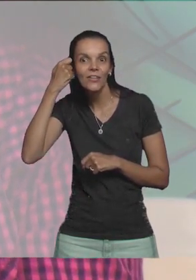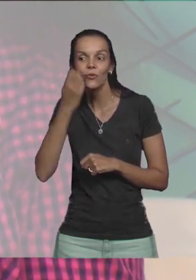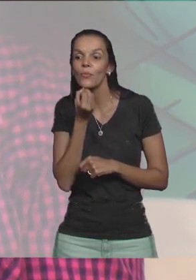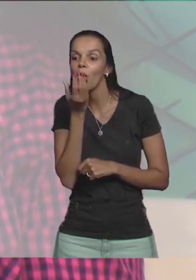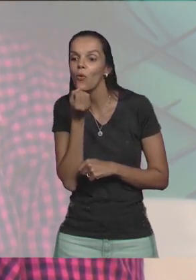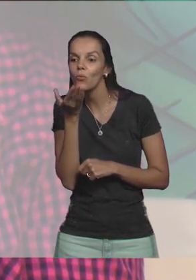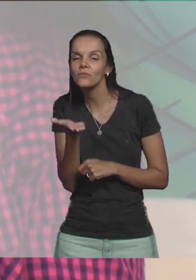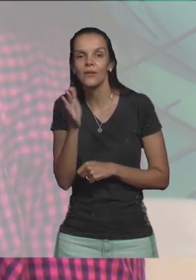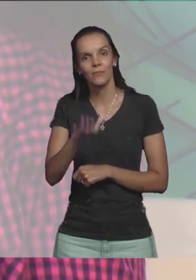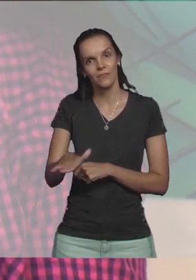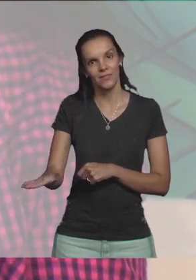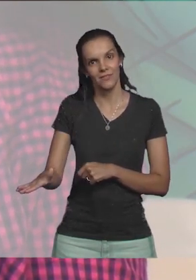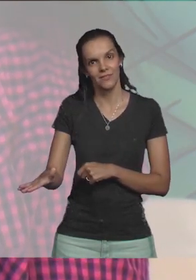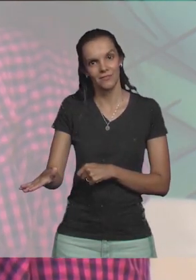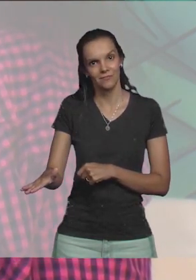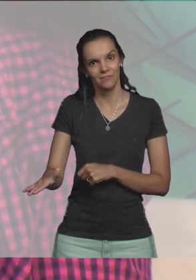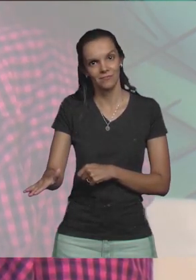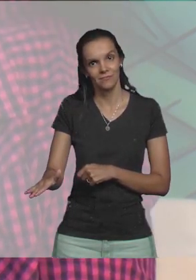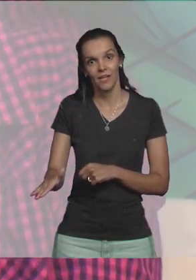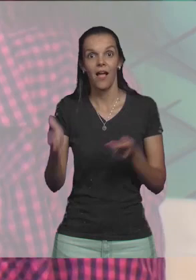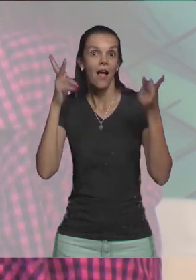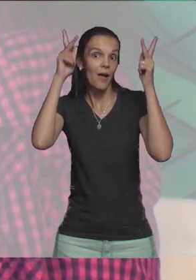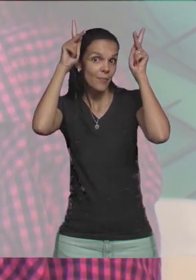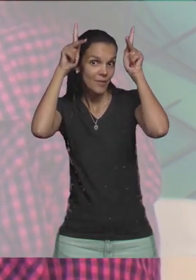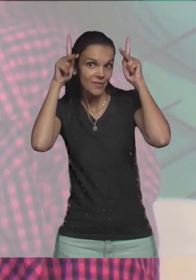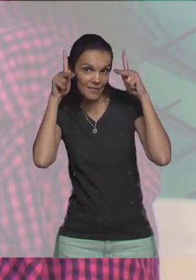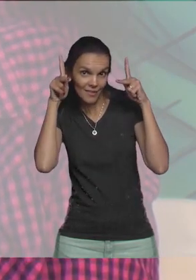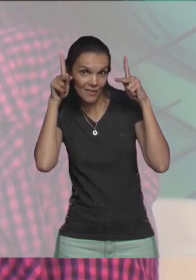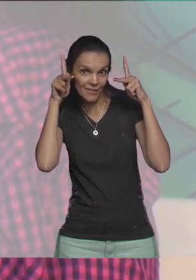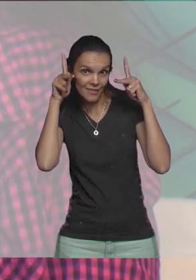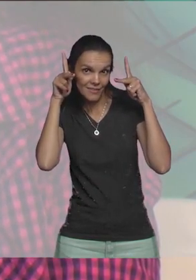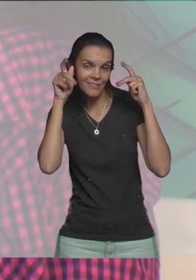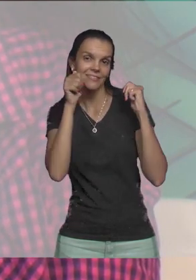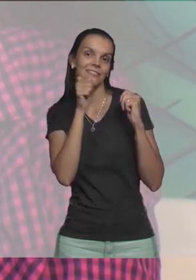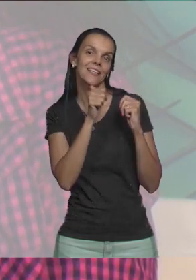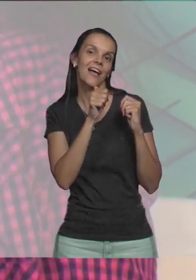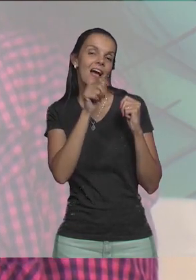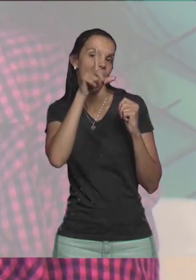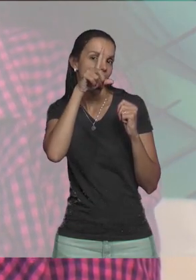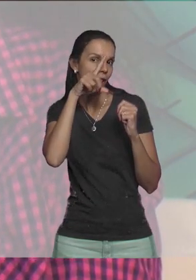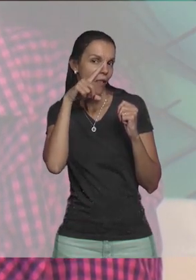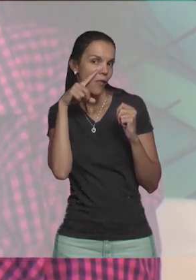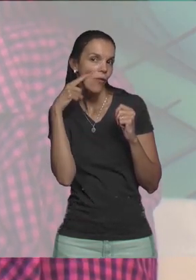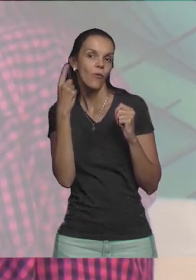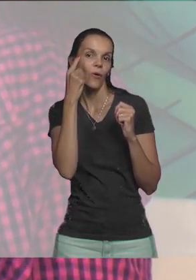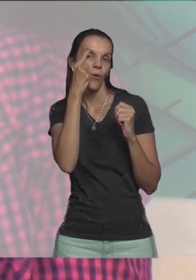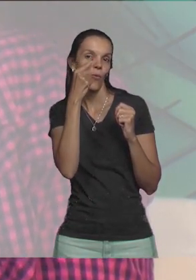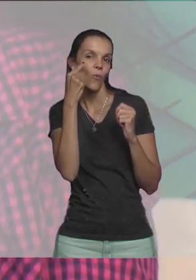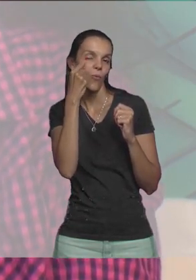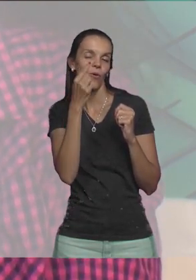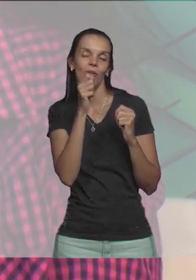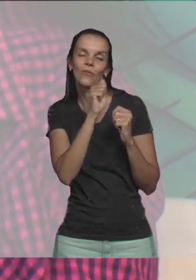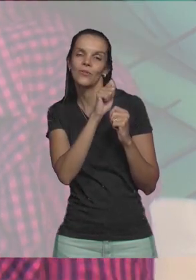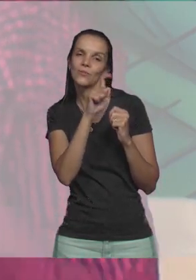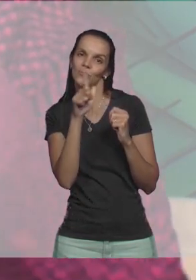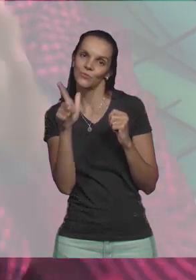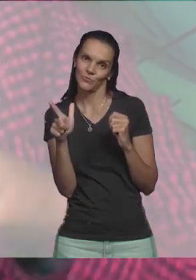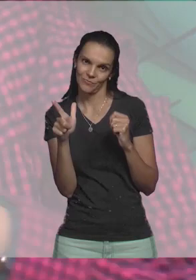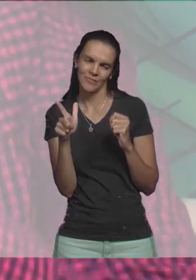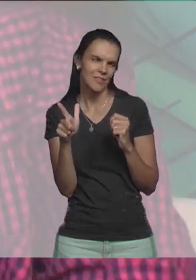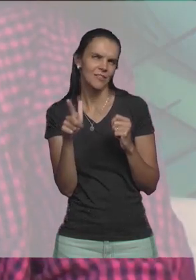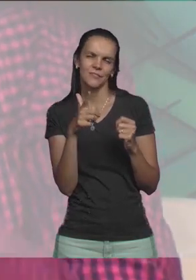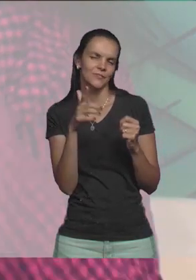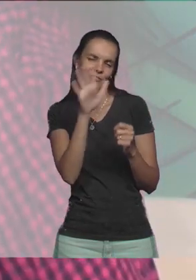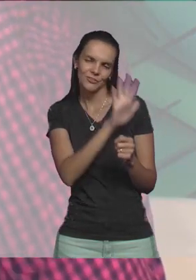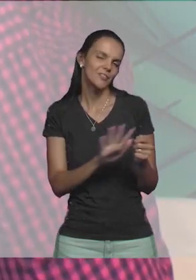contar para uma criança, né? A princesa, ela é sempre loira, dos olhos azuis, né? Fazendo aqui